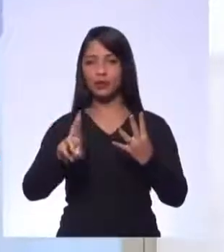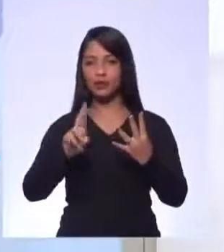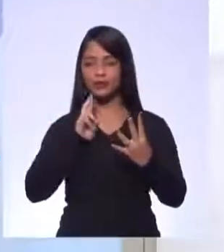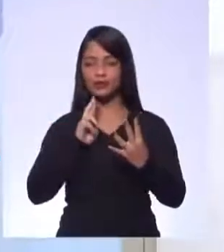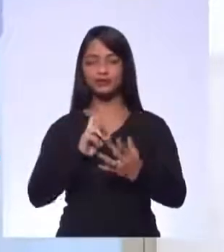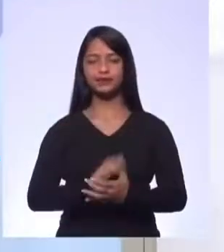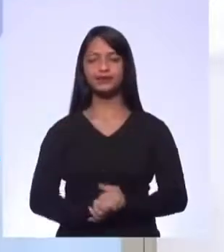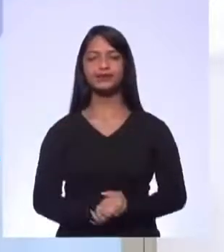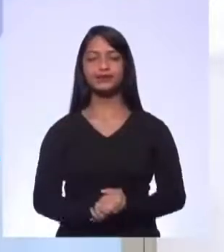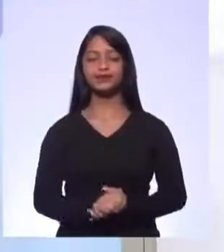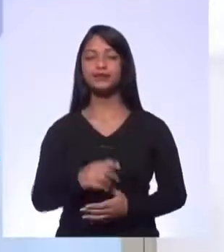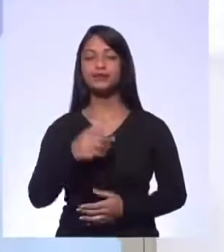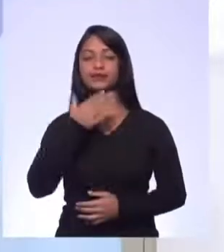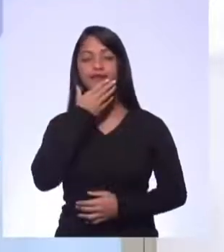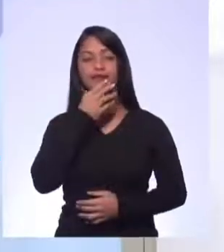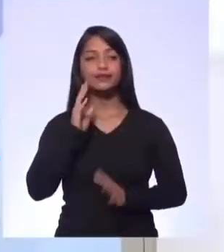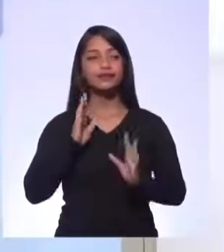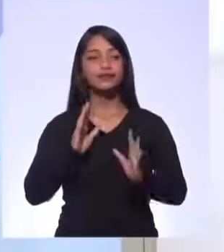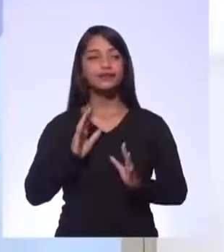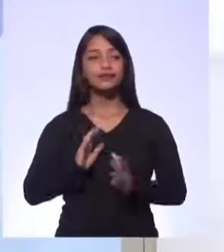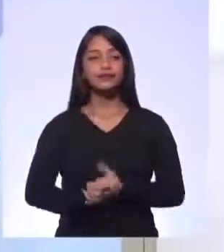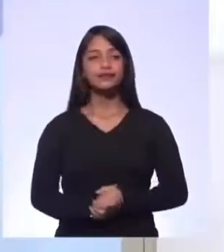Aqui já o